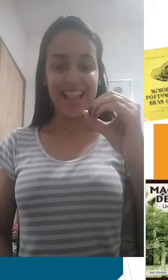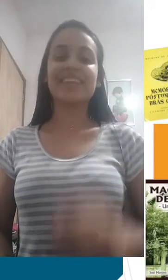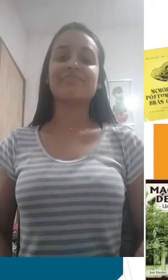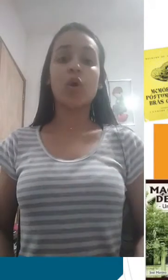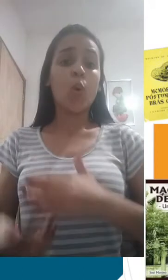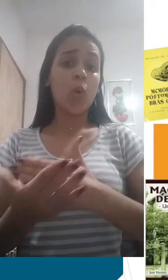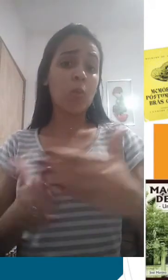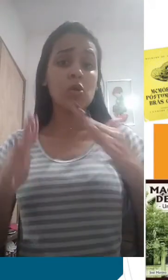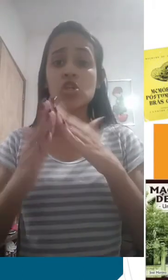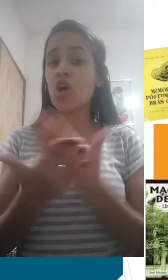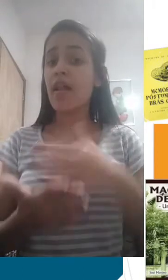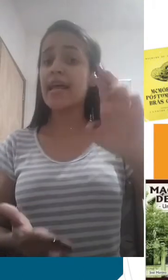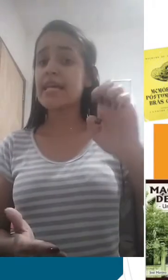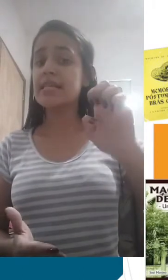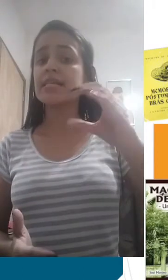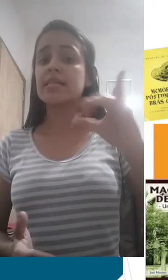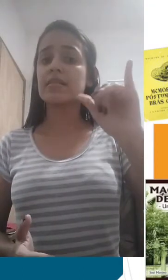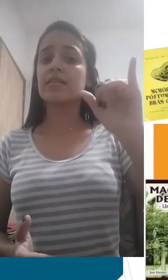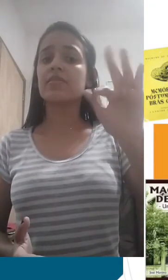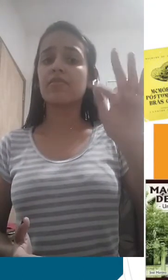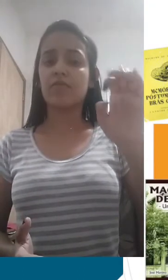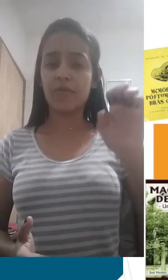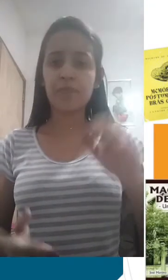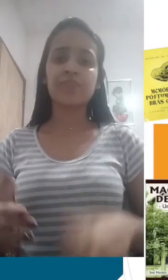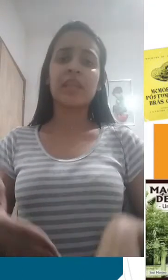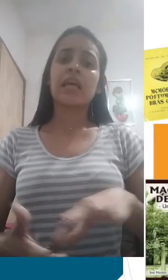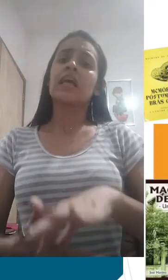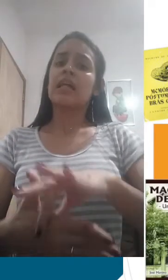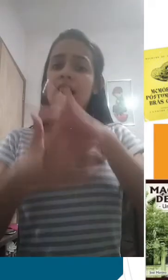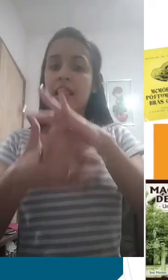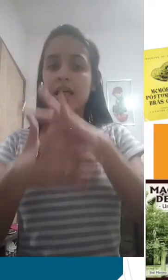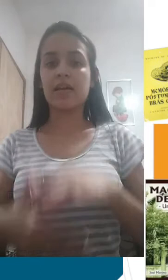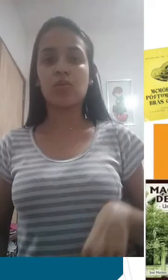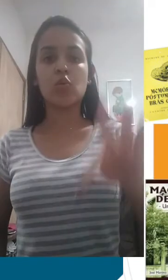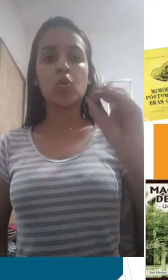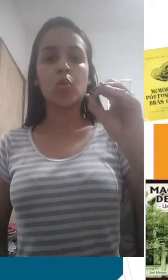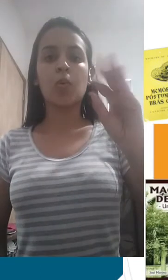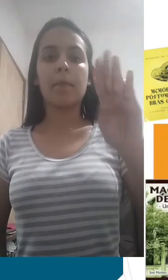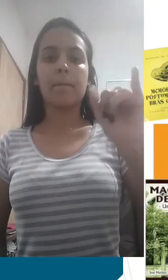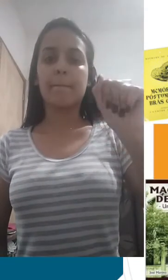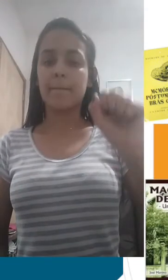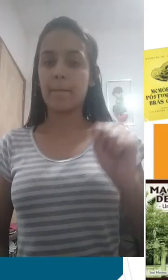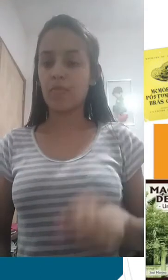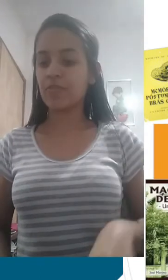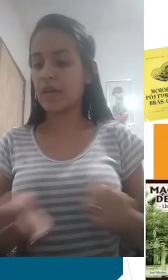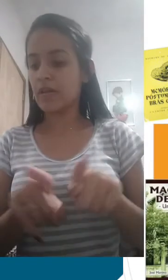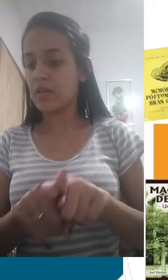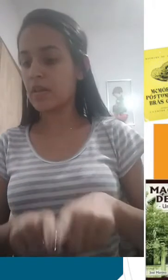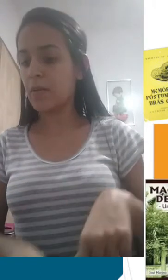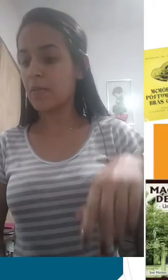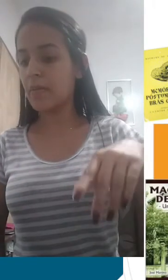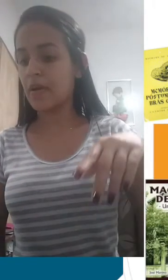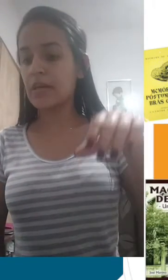pernambucano liderado por Tobias Barreto e Silvio Romero, grandes influenciadores do pensamento